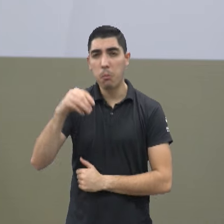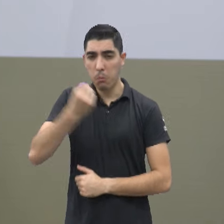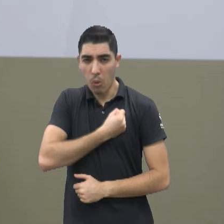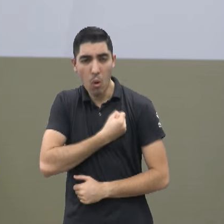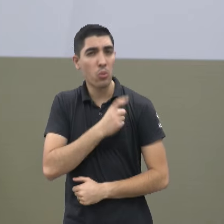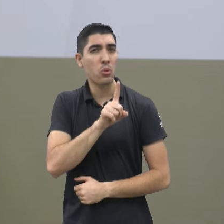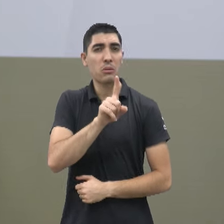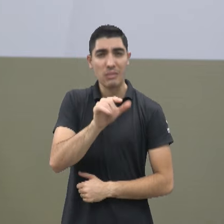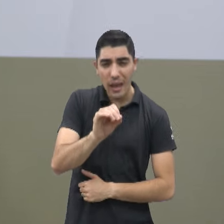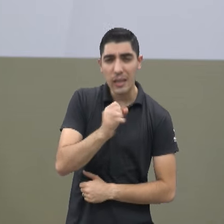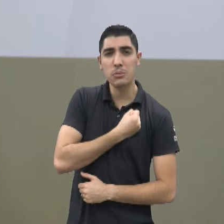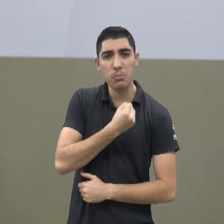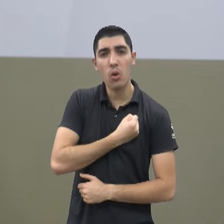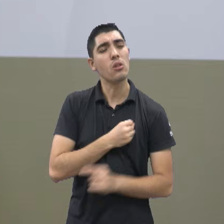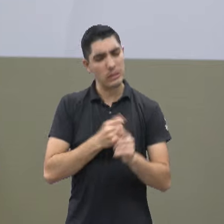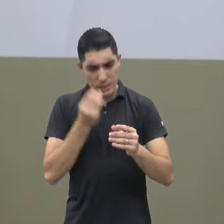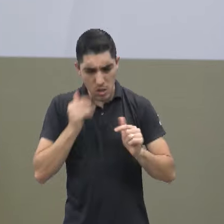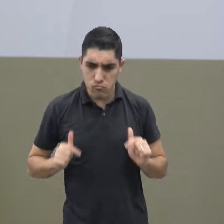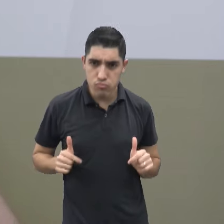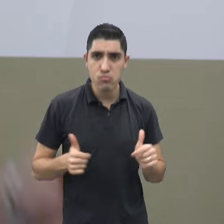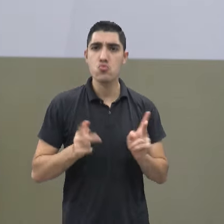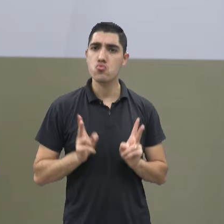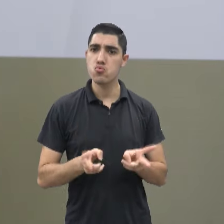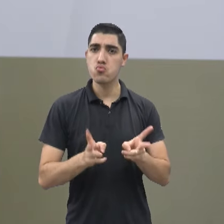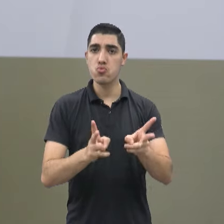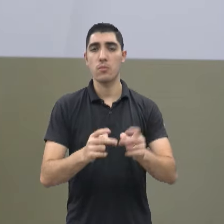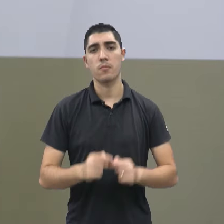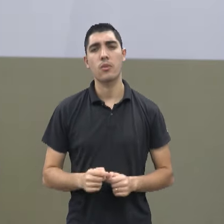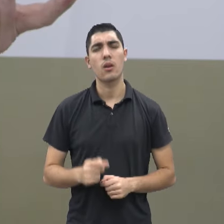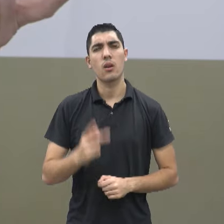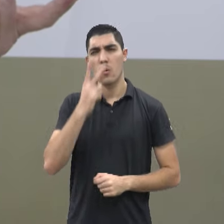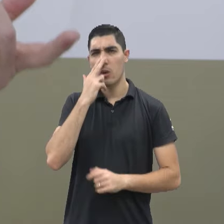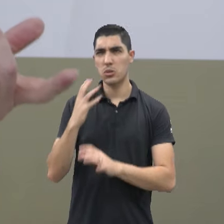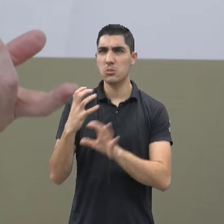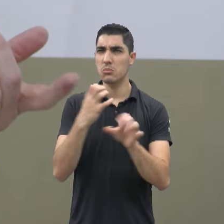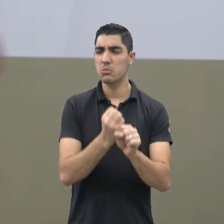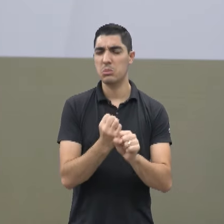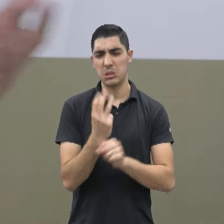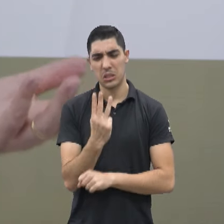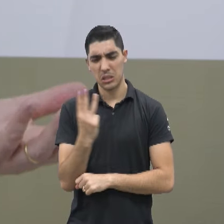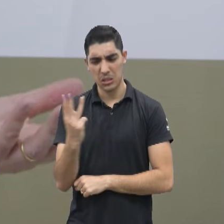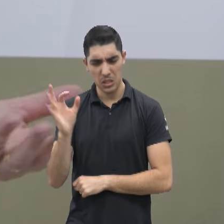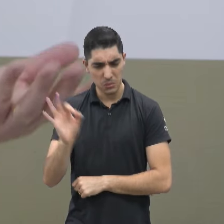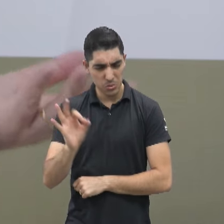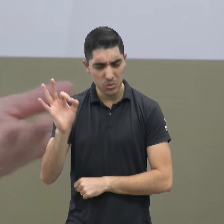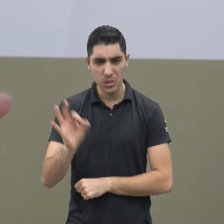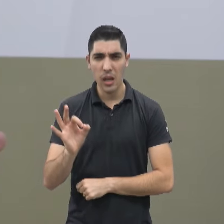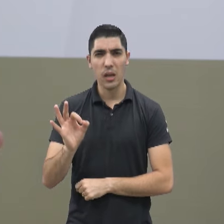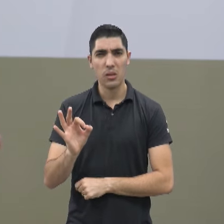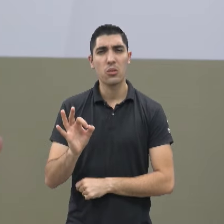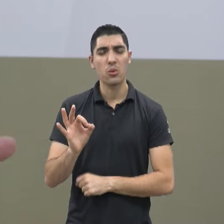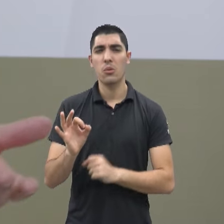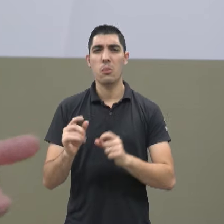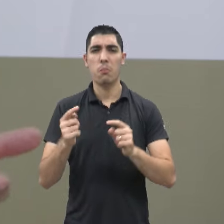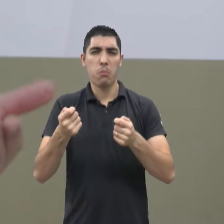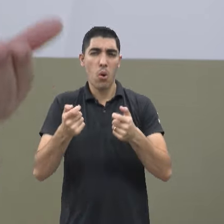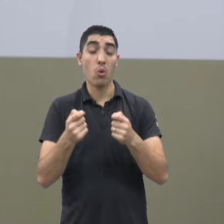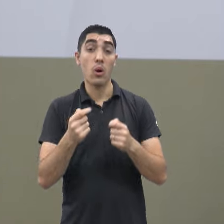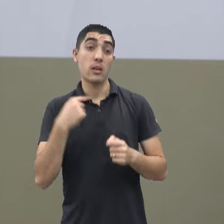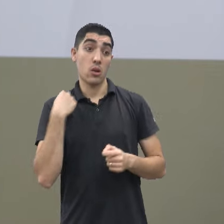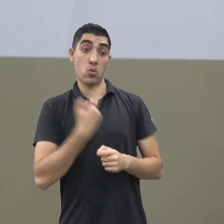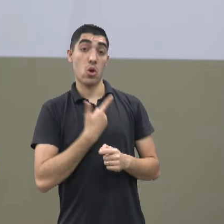tivemos um aproveitamento baixíssimo de 2 pontos. Se não me engano, foi 33%. E geralmente 2 pontos é muito melhor que o de 3. O de 3